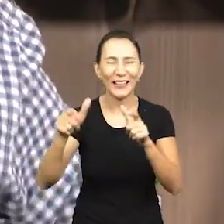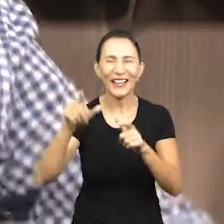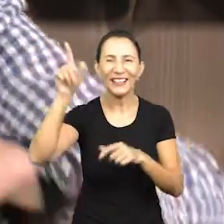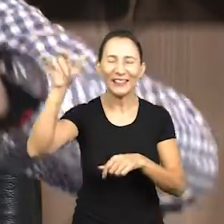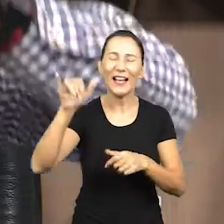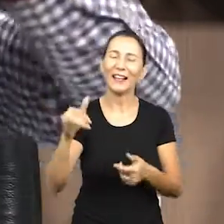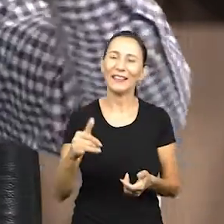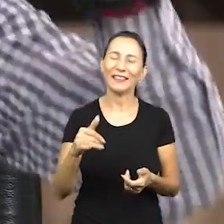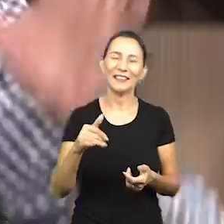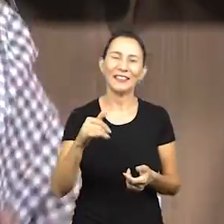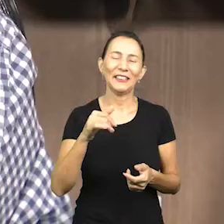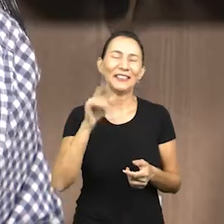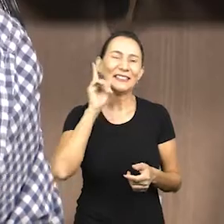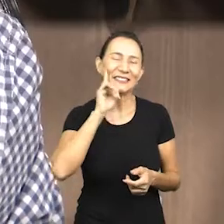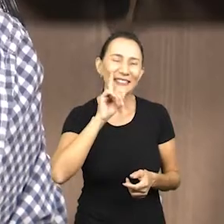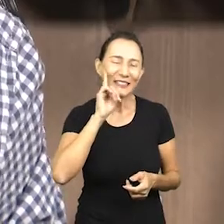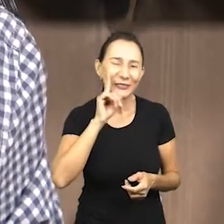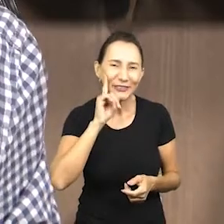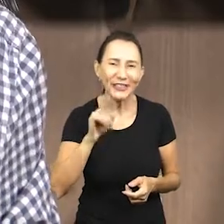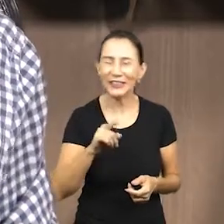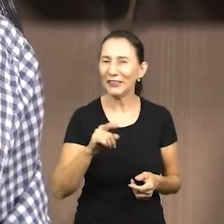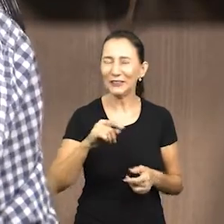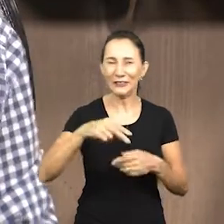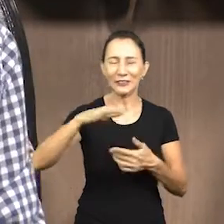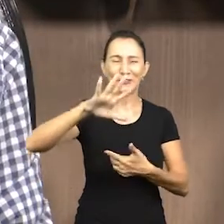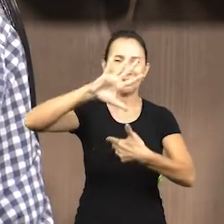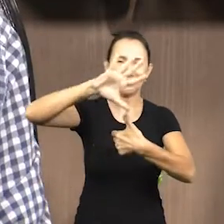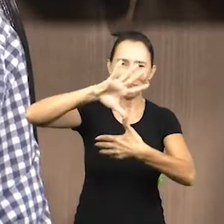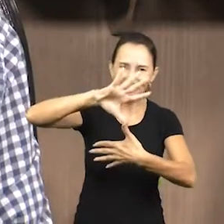Miami, também em toda a América do Norte, na